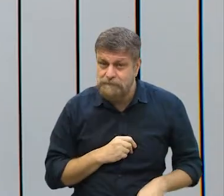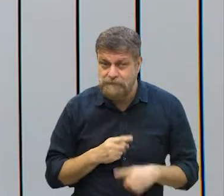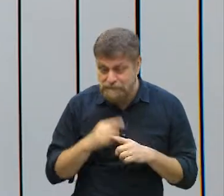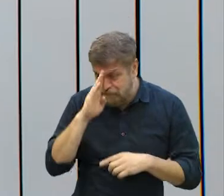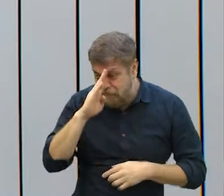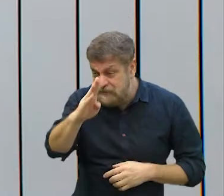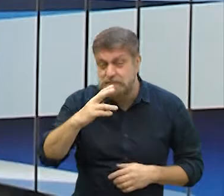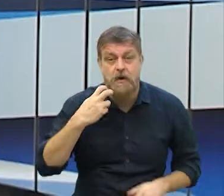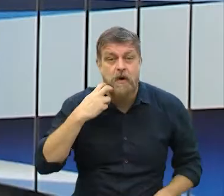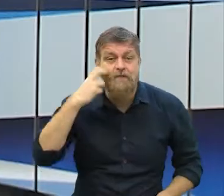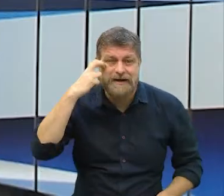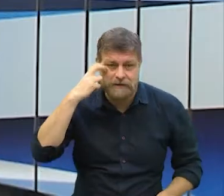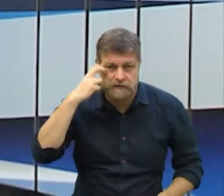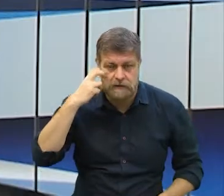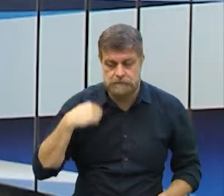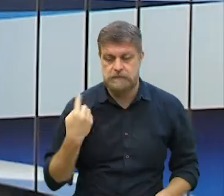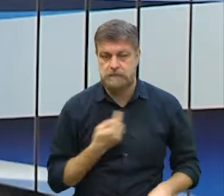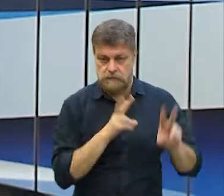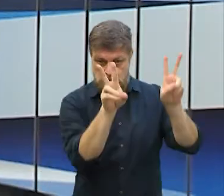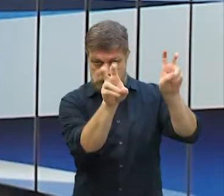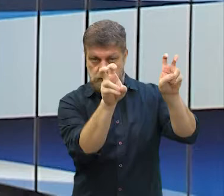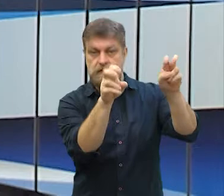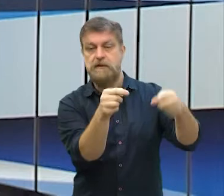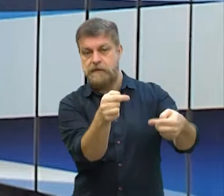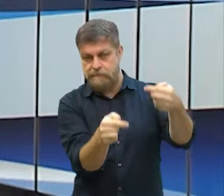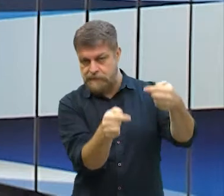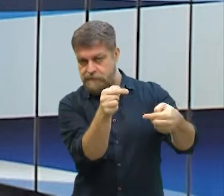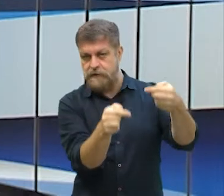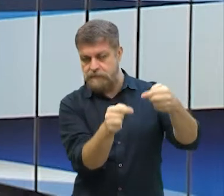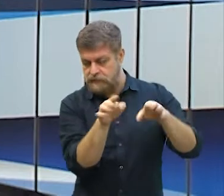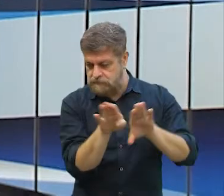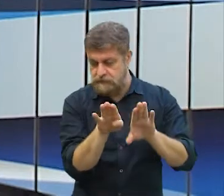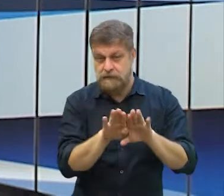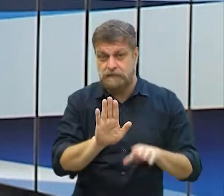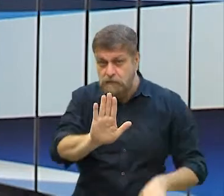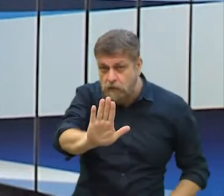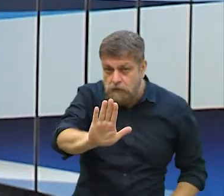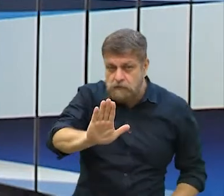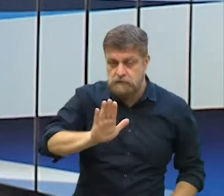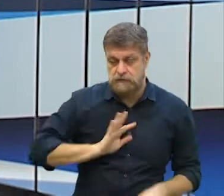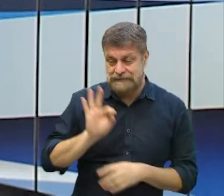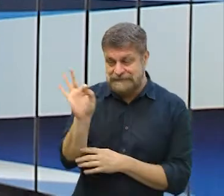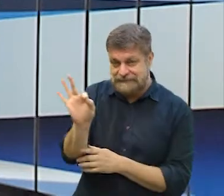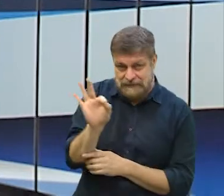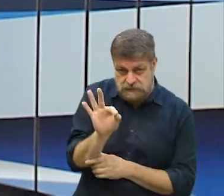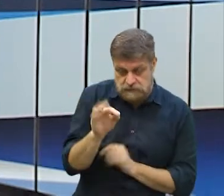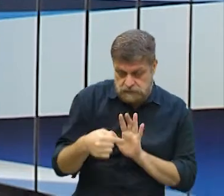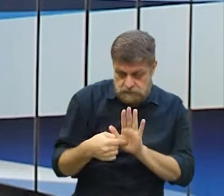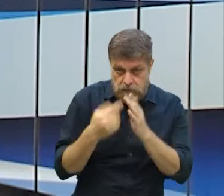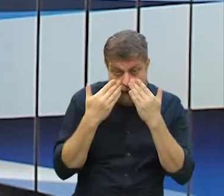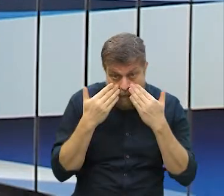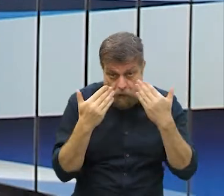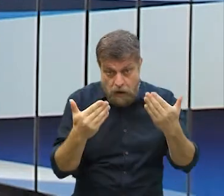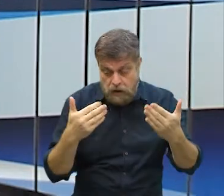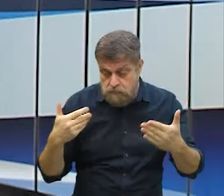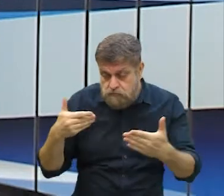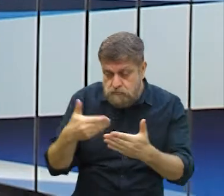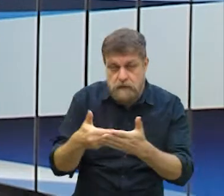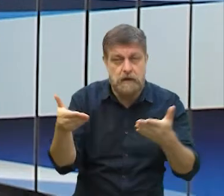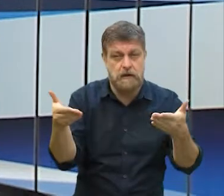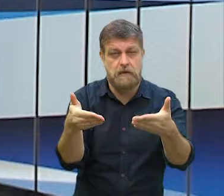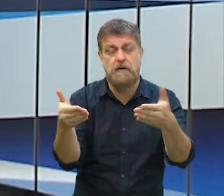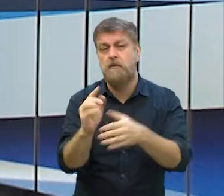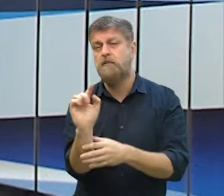principalmente a vergonha. E esse é um assunto que nós vamos abordar aqui também. Bom, essas estatísticas que foram citadas até agora